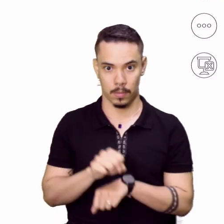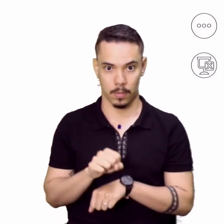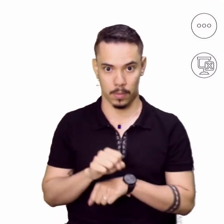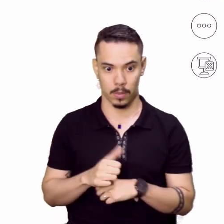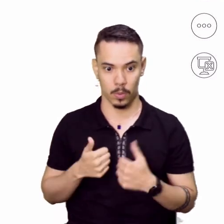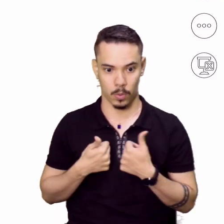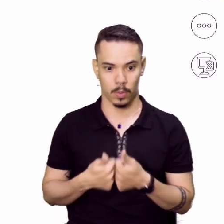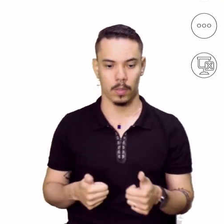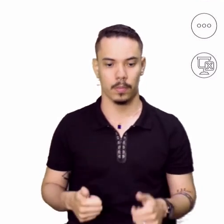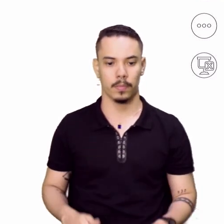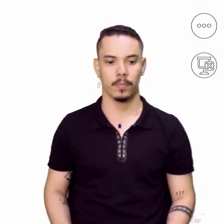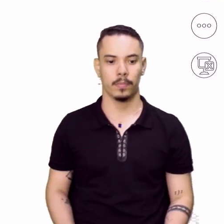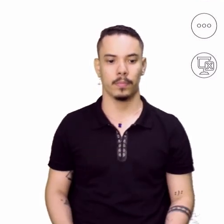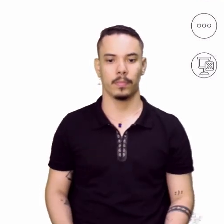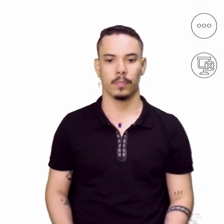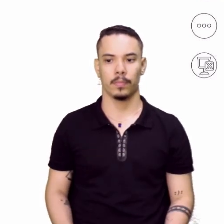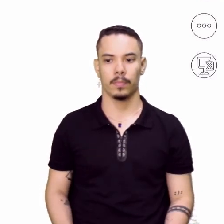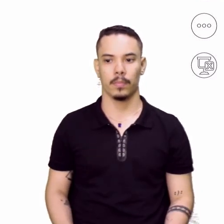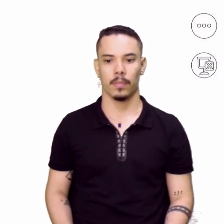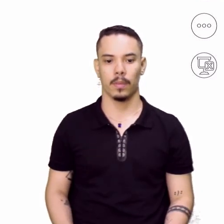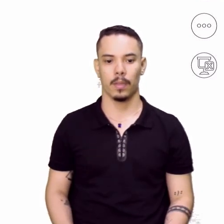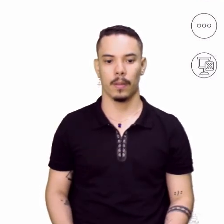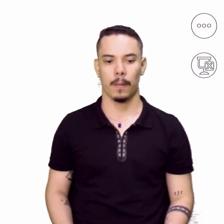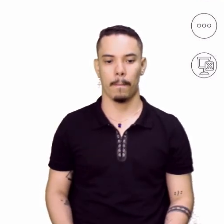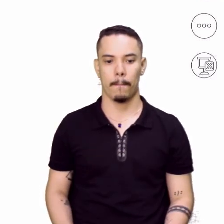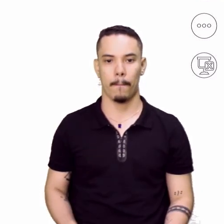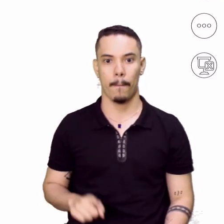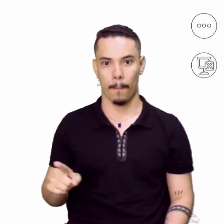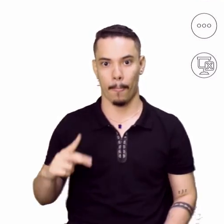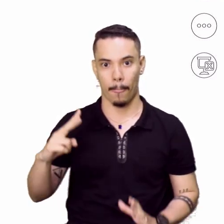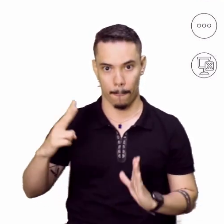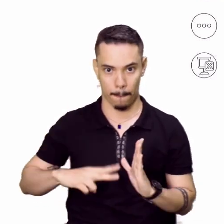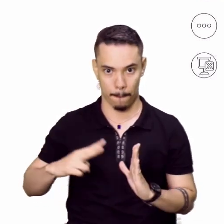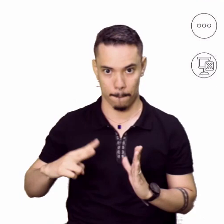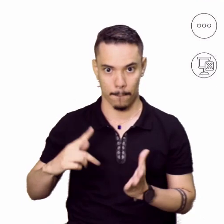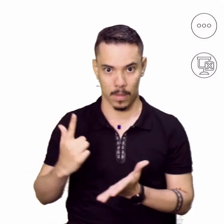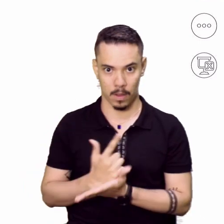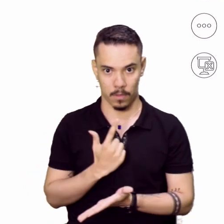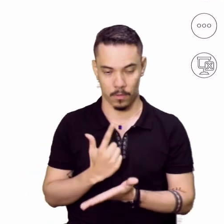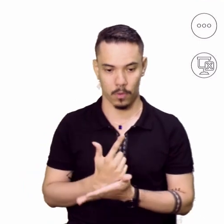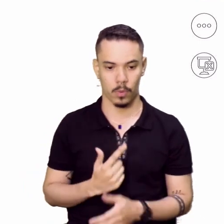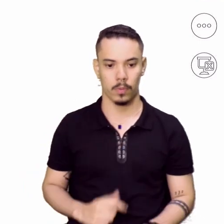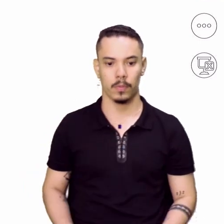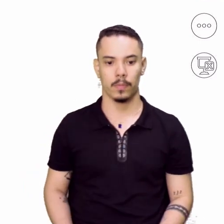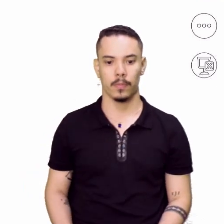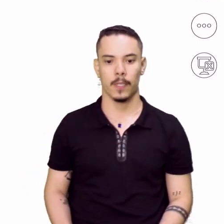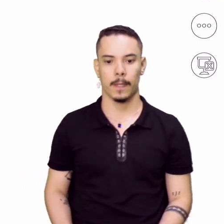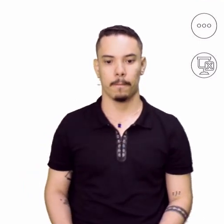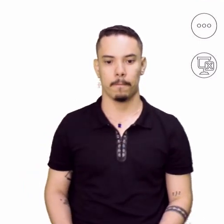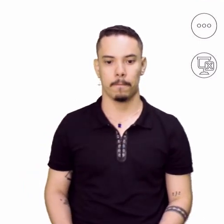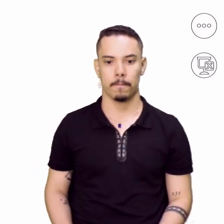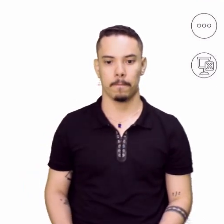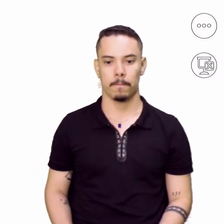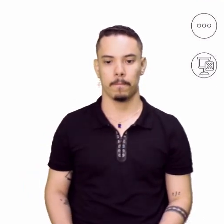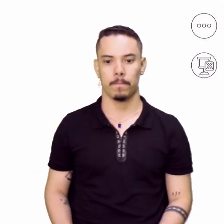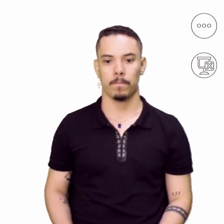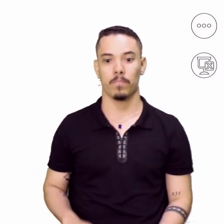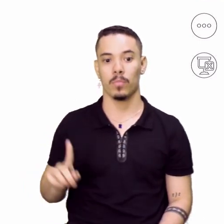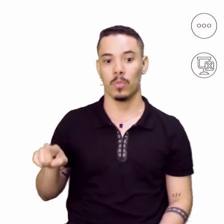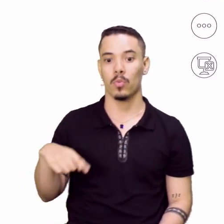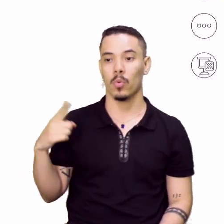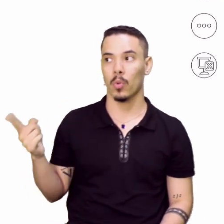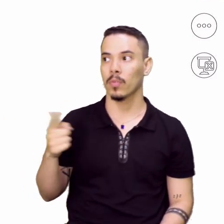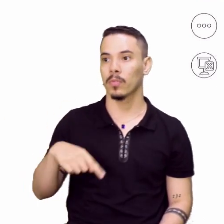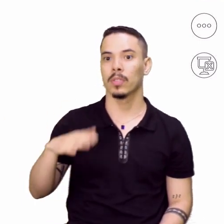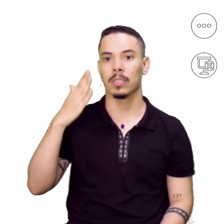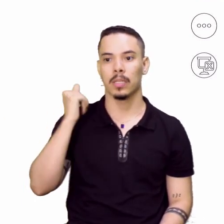ônibus Will she read a book ela lerá um livro e nas short answers você sabe que são